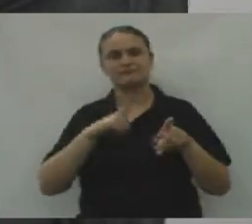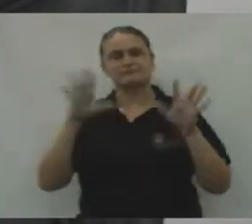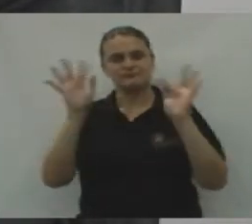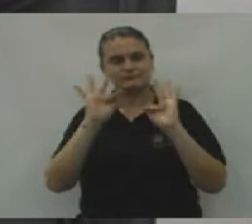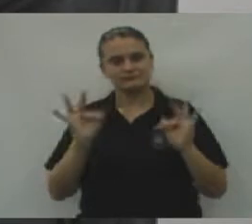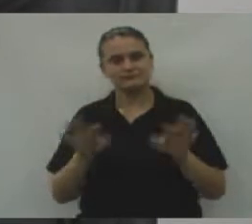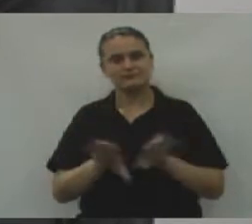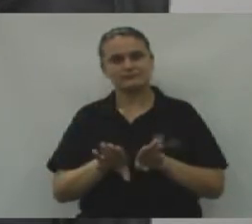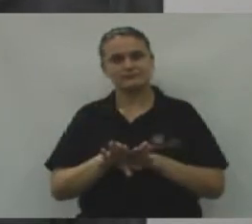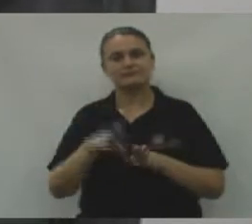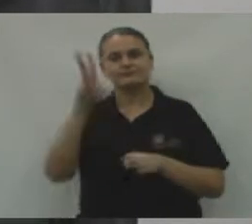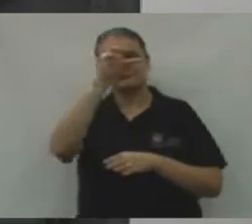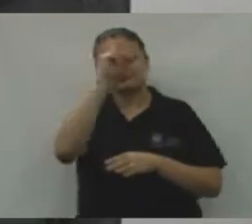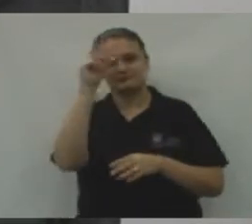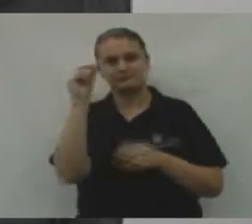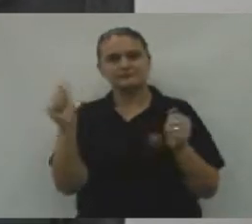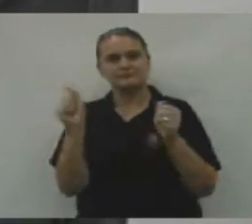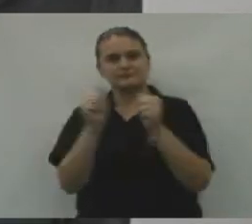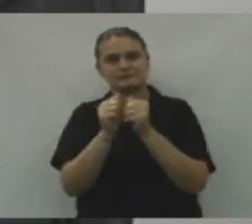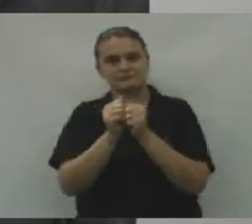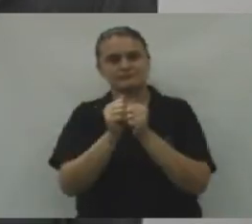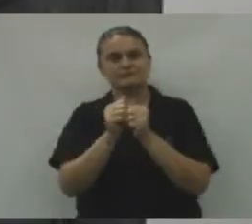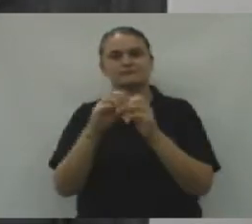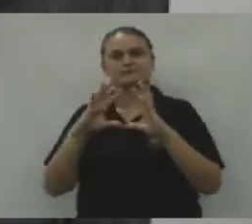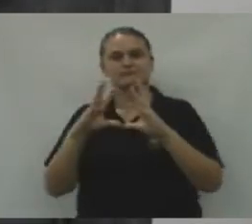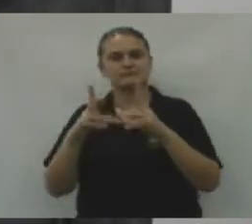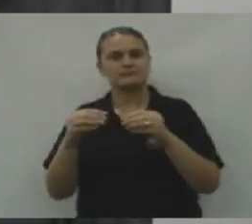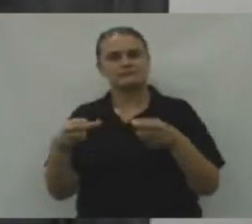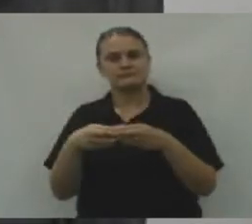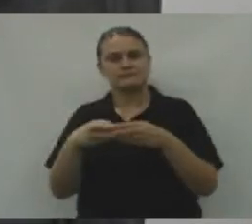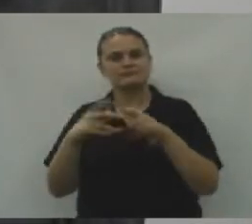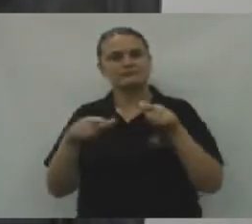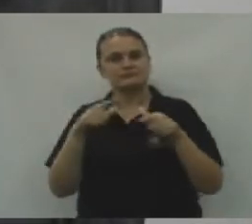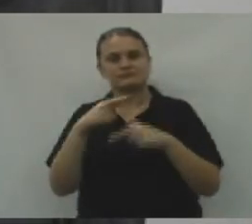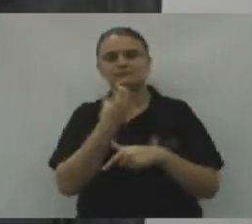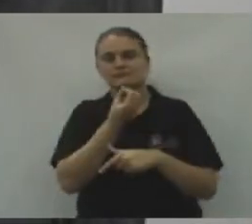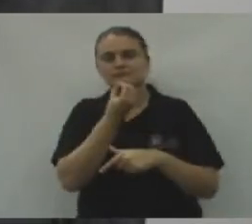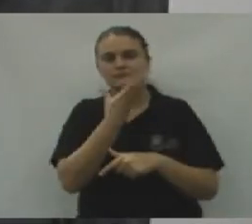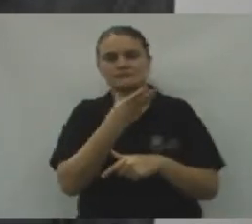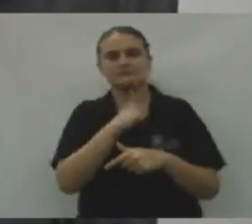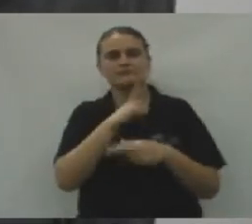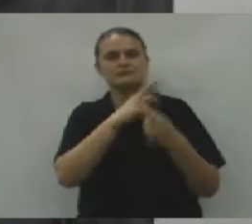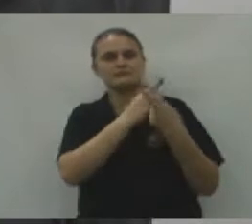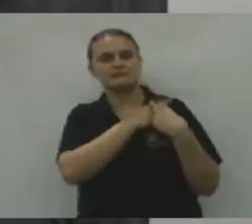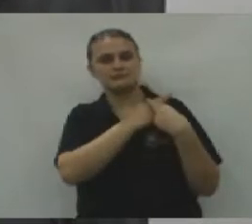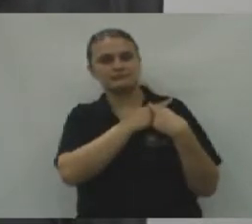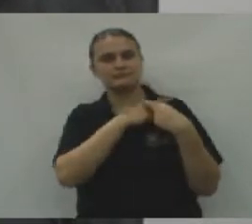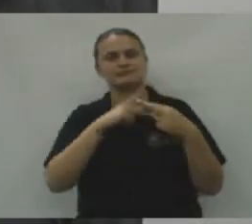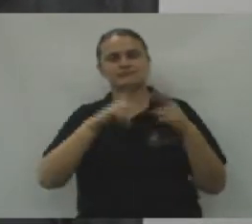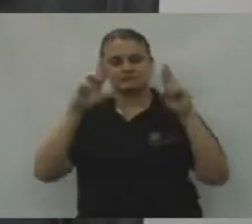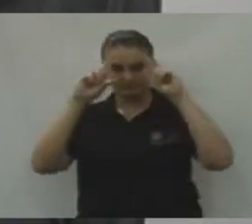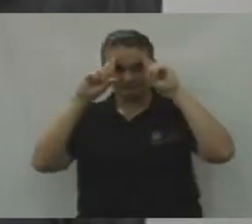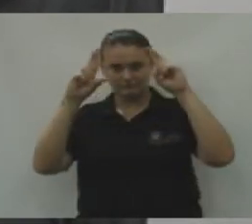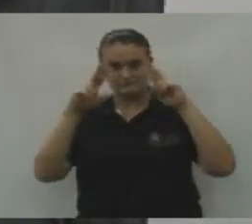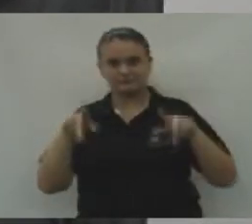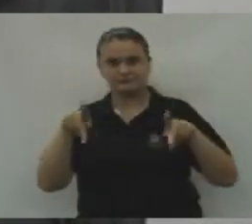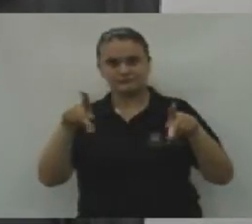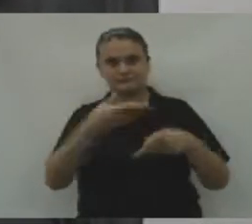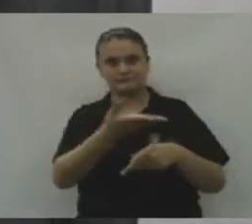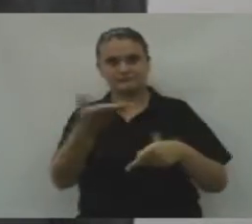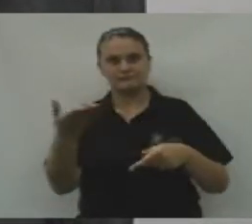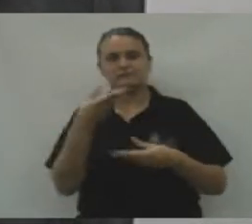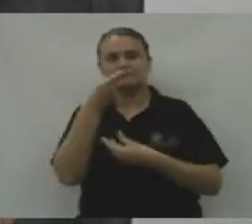também do Executivo, com o nosso prefeito, com toda a equipe dele, fazendo um trabalho de responsabilidade, de respeito ao povo da União da Vitória.